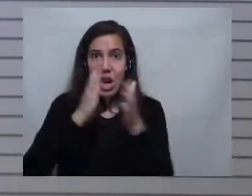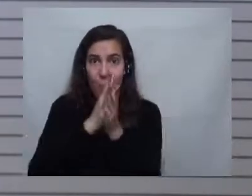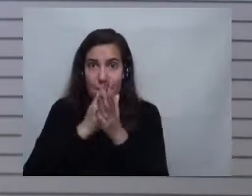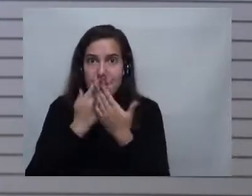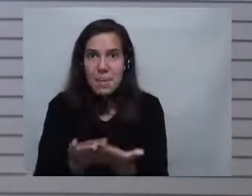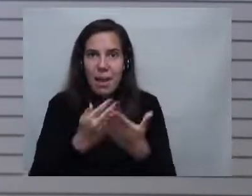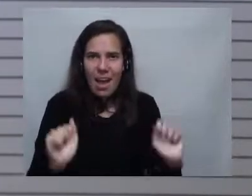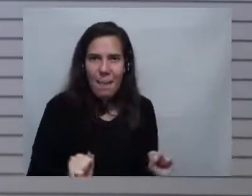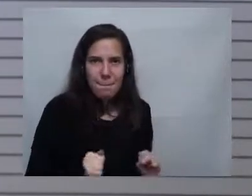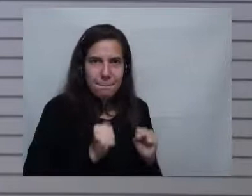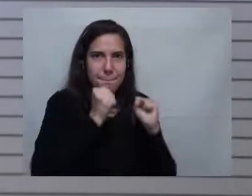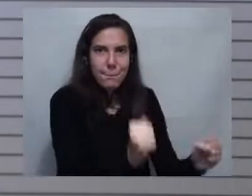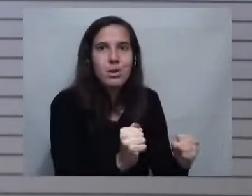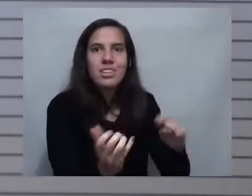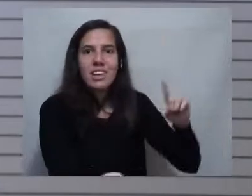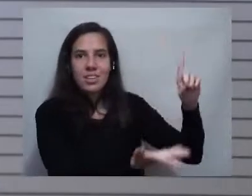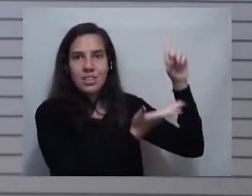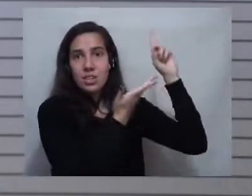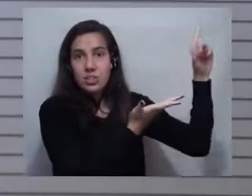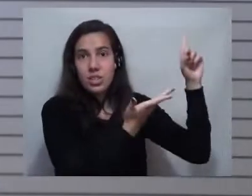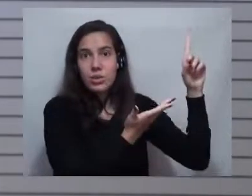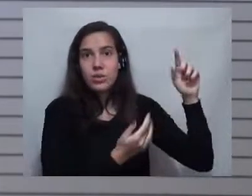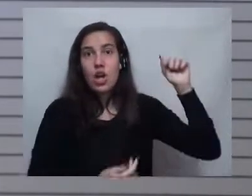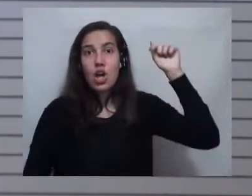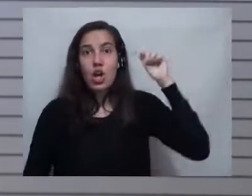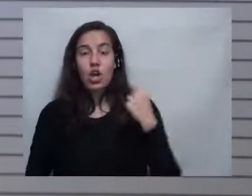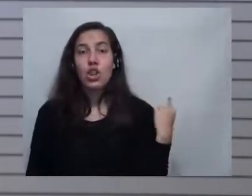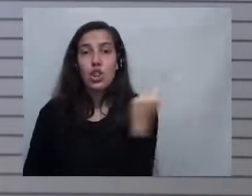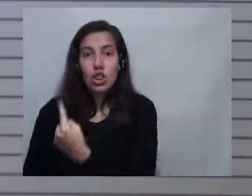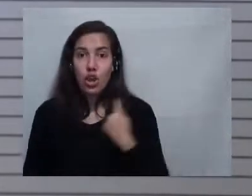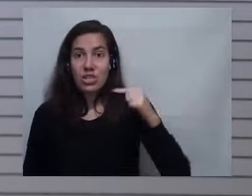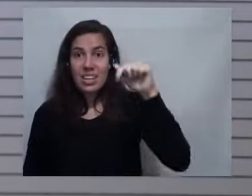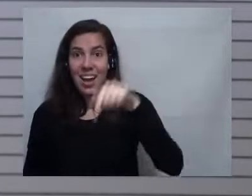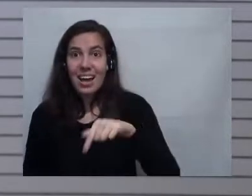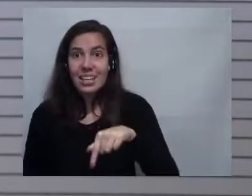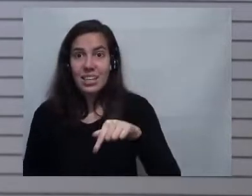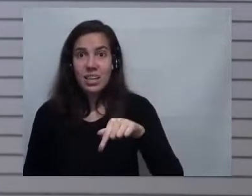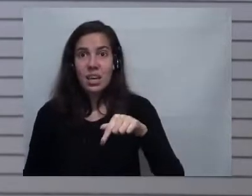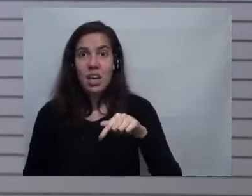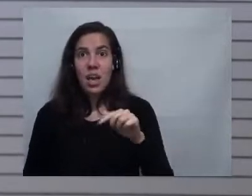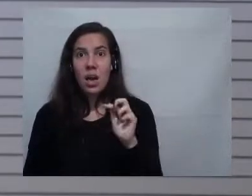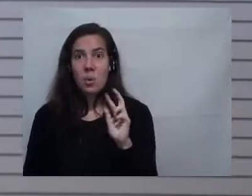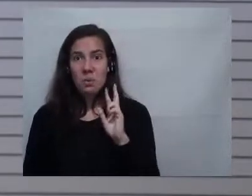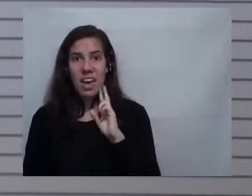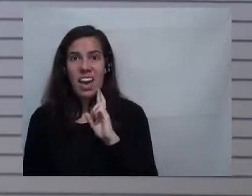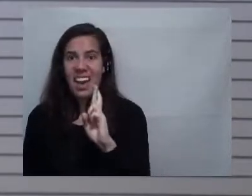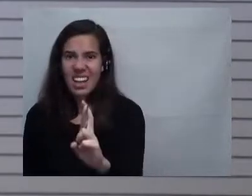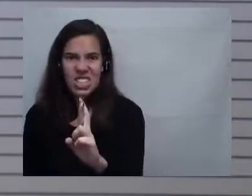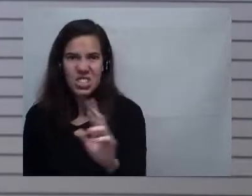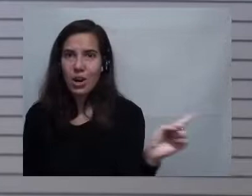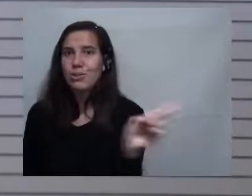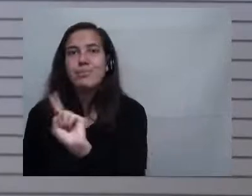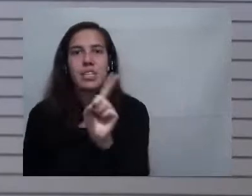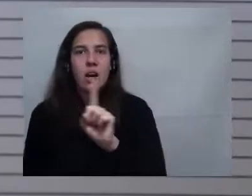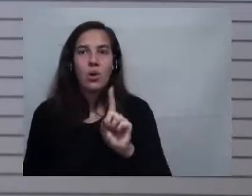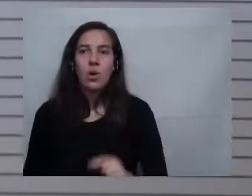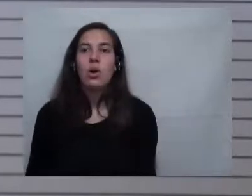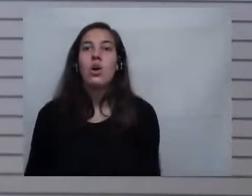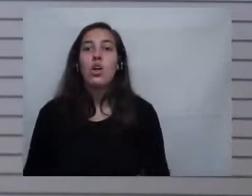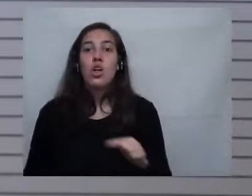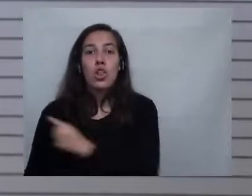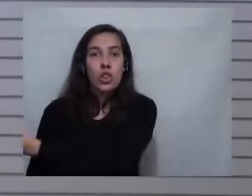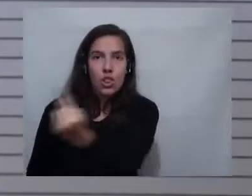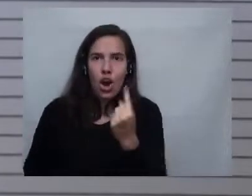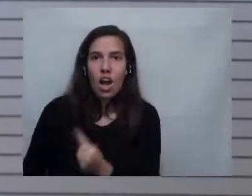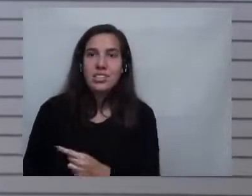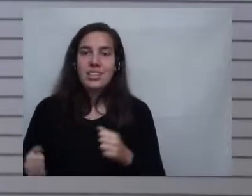é porque nós não estamos aqui porque você aderiu uma religião Oi e esse homem